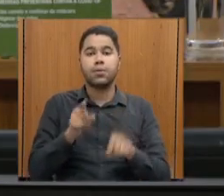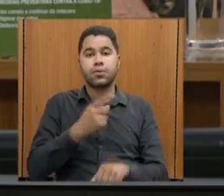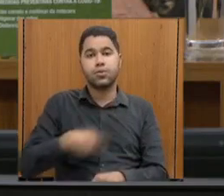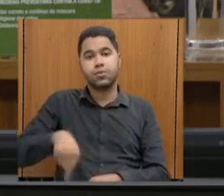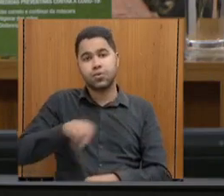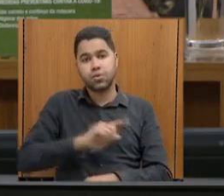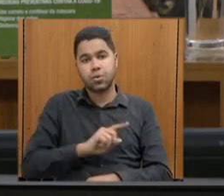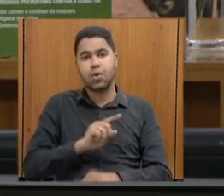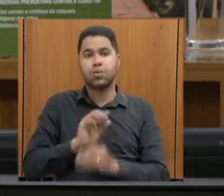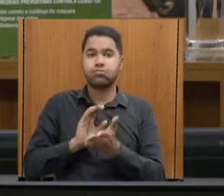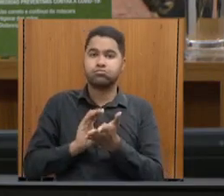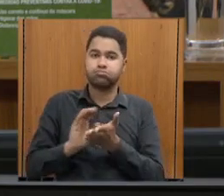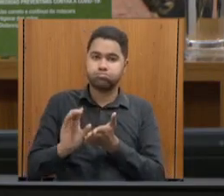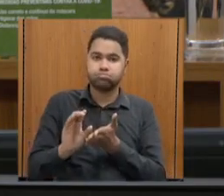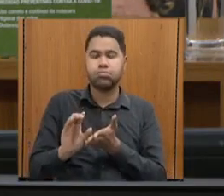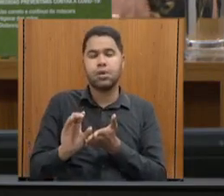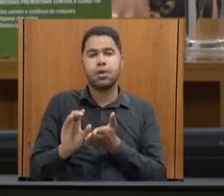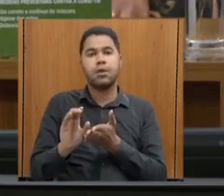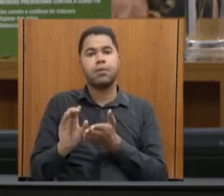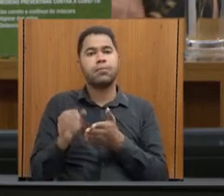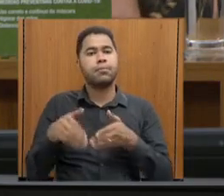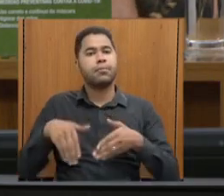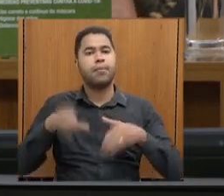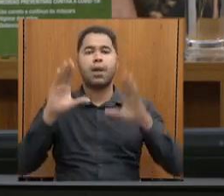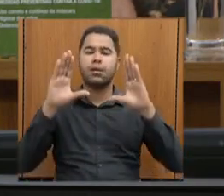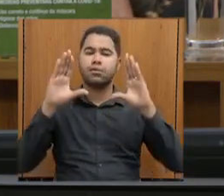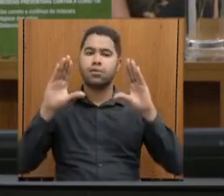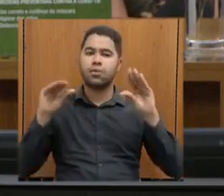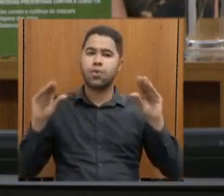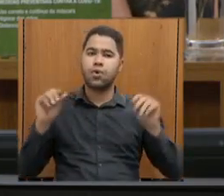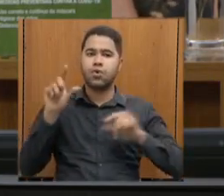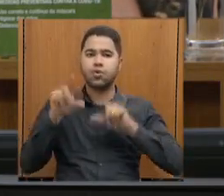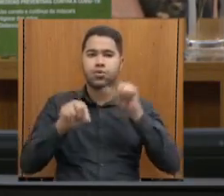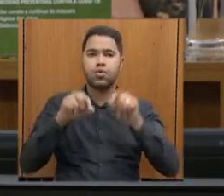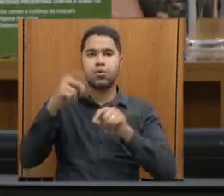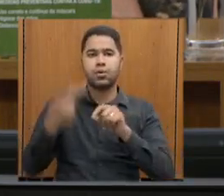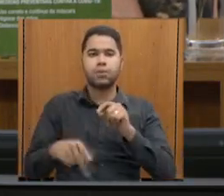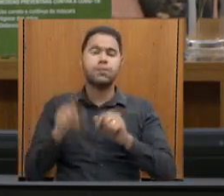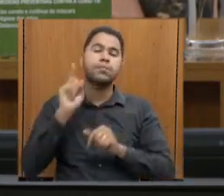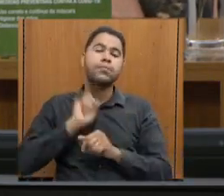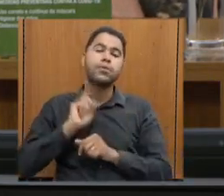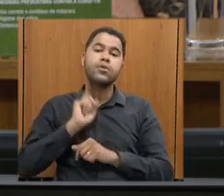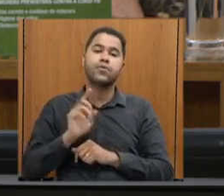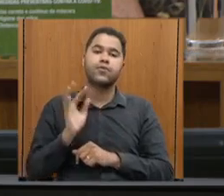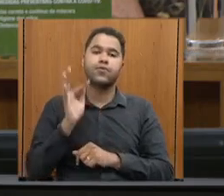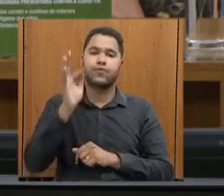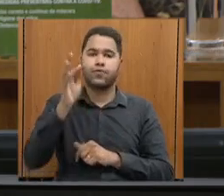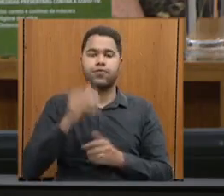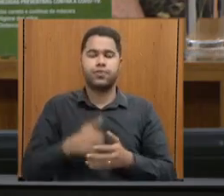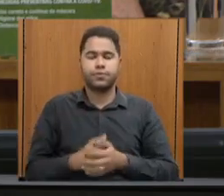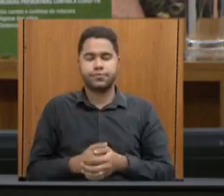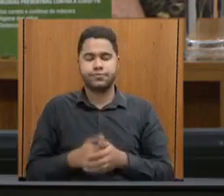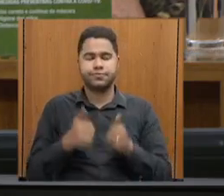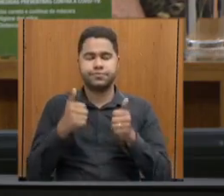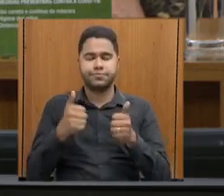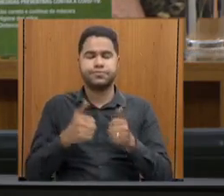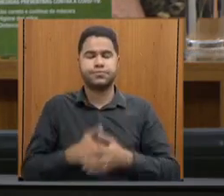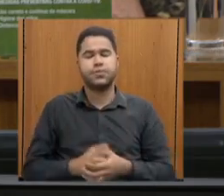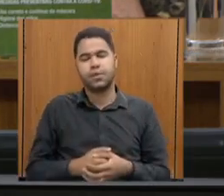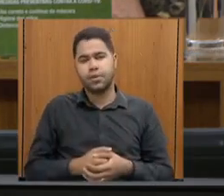os nossos investidores E aí numa situação mais confortável em escolher Minas Gerais como futuro dos seus investimentos pode